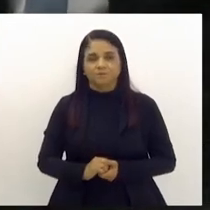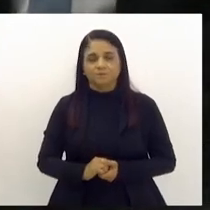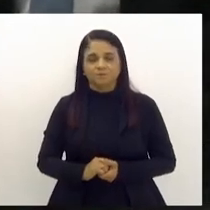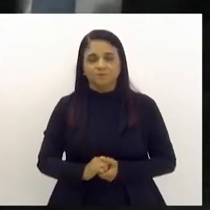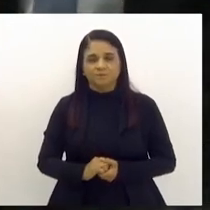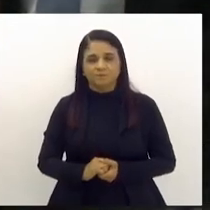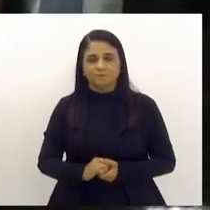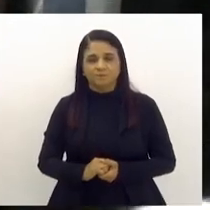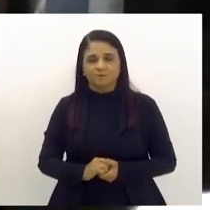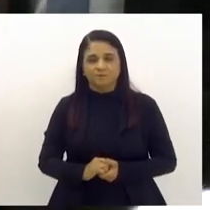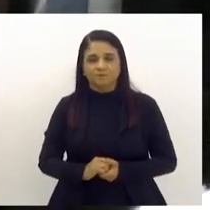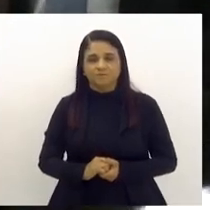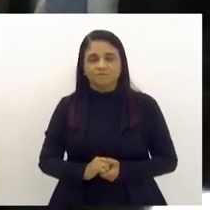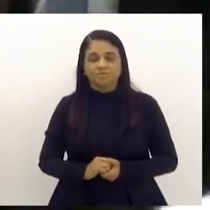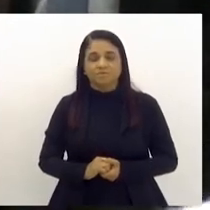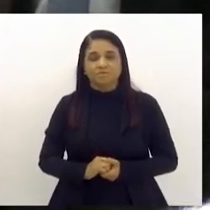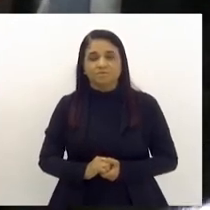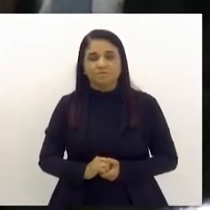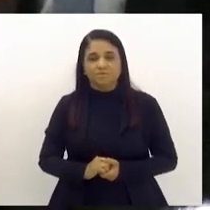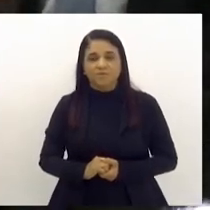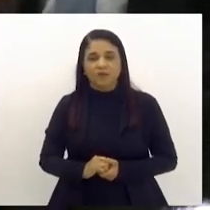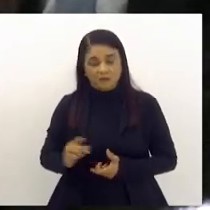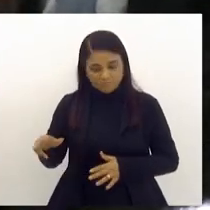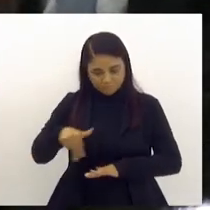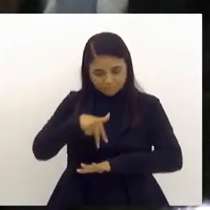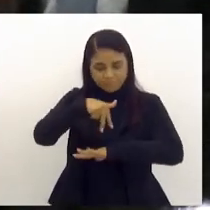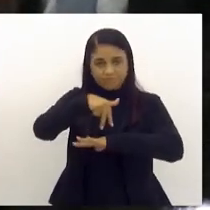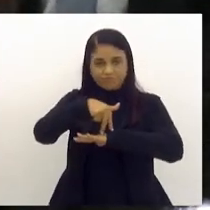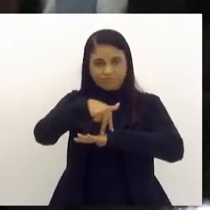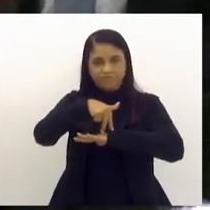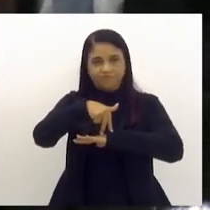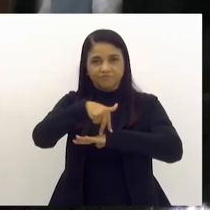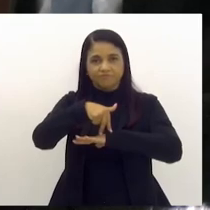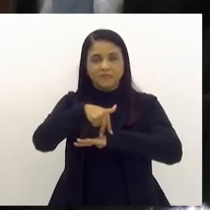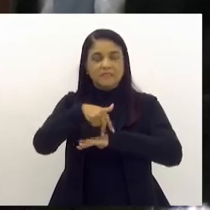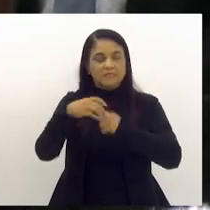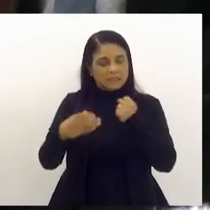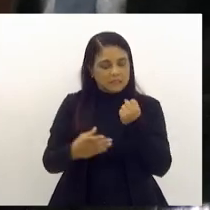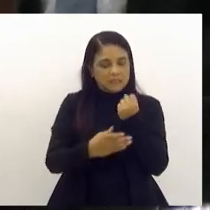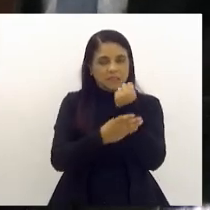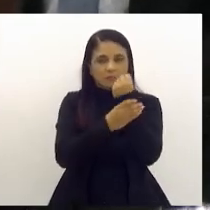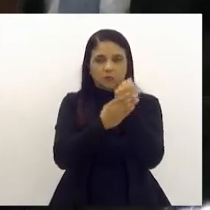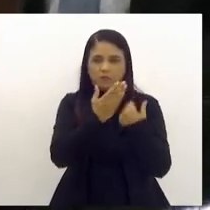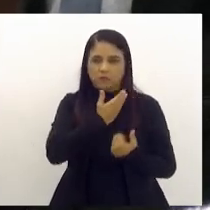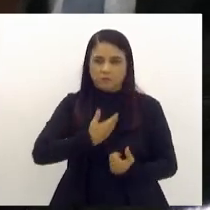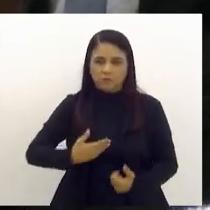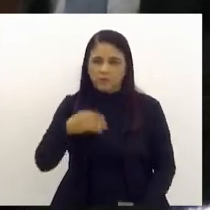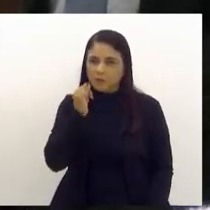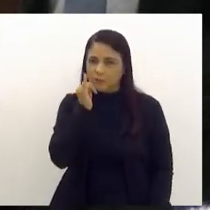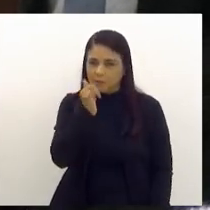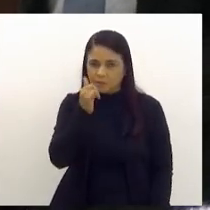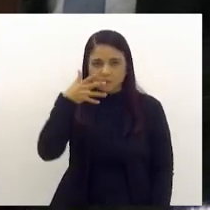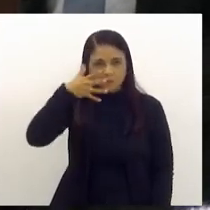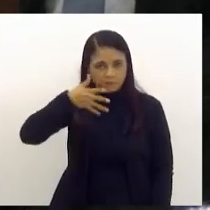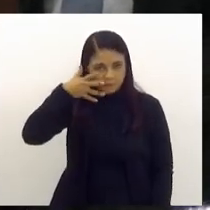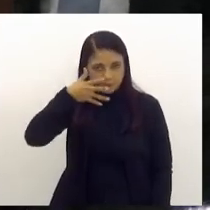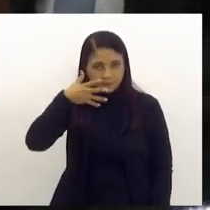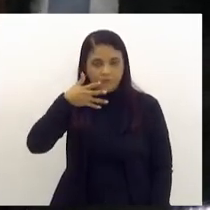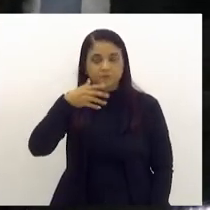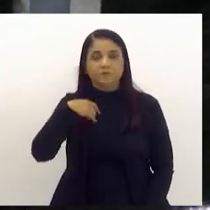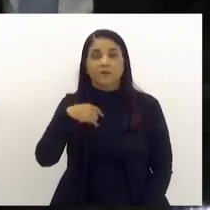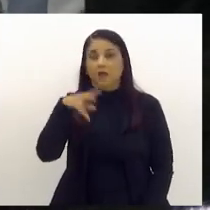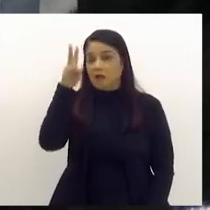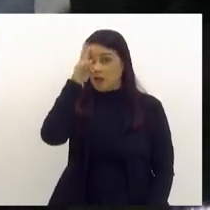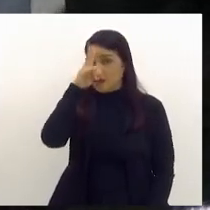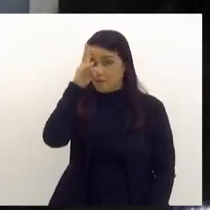eu venho reiteradamente aqui falando da questão da segurança pública. E aí eu quero só